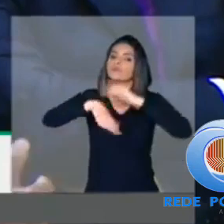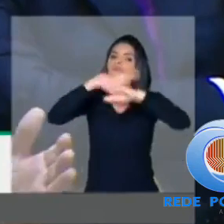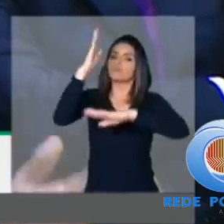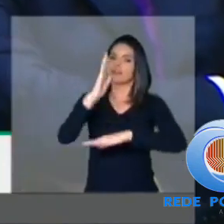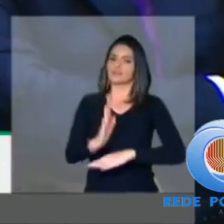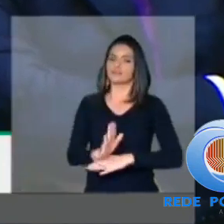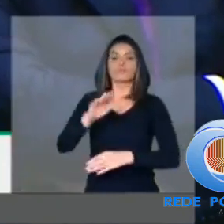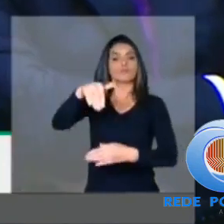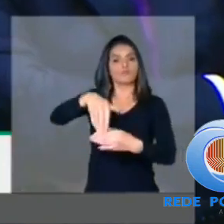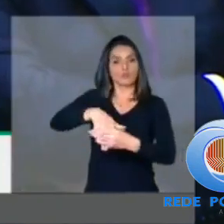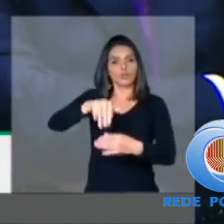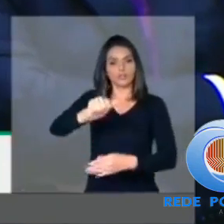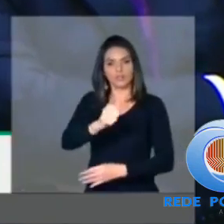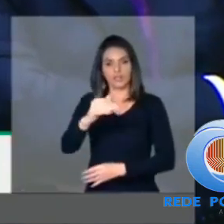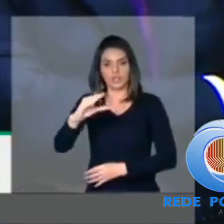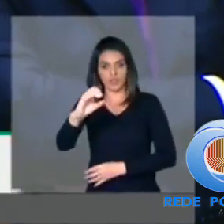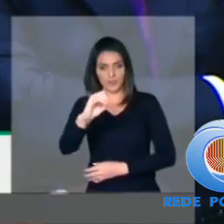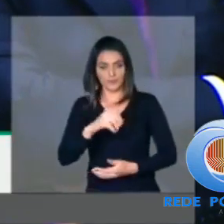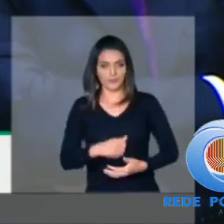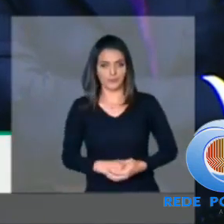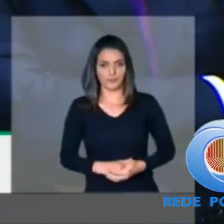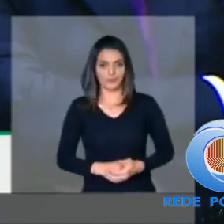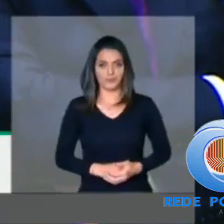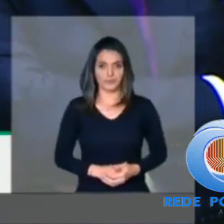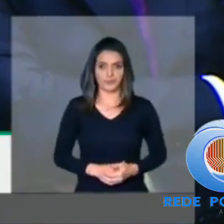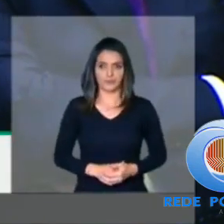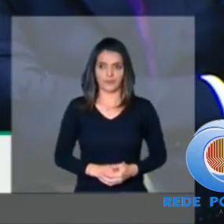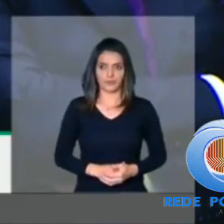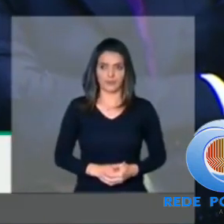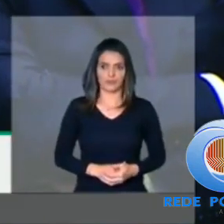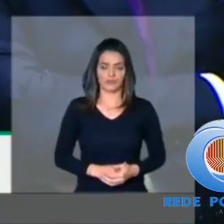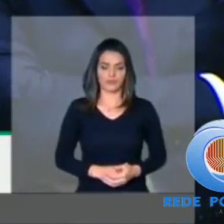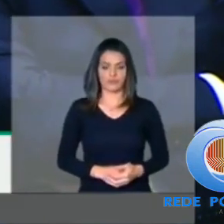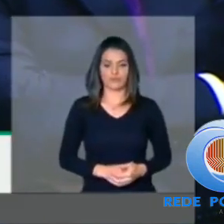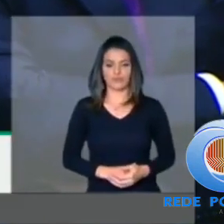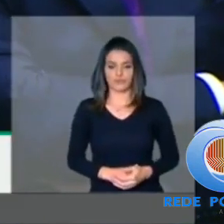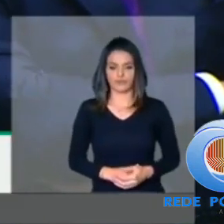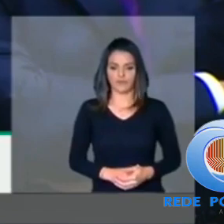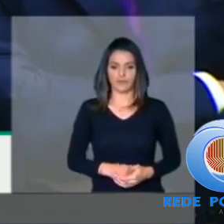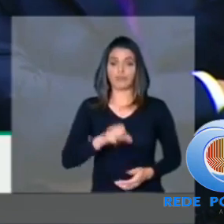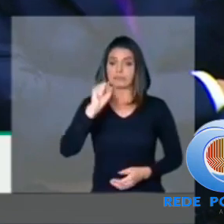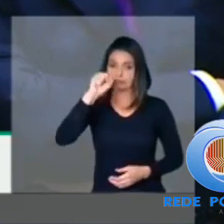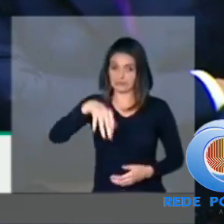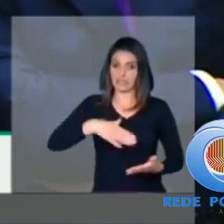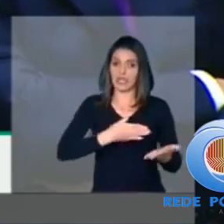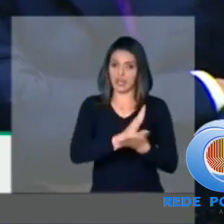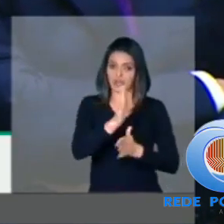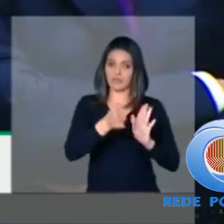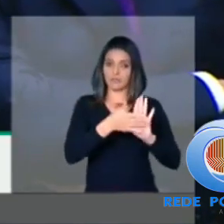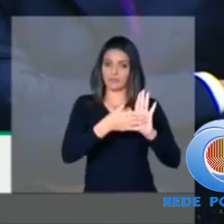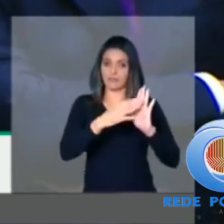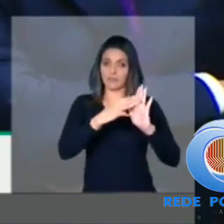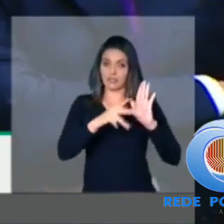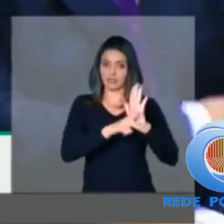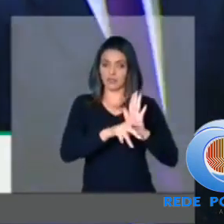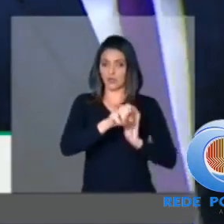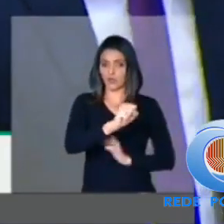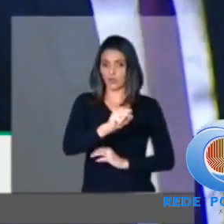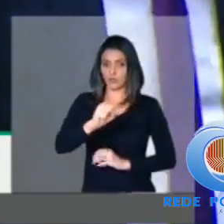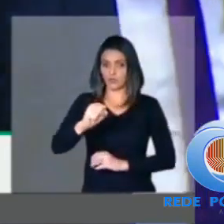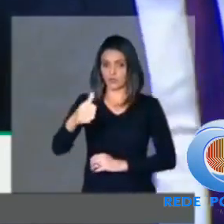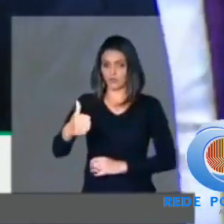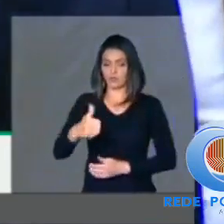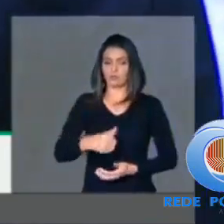Portanto, votamos não pelo requerimento de pauta, de retirada de pauta, e sim pela aprovação da medida provisória